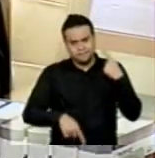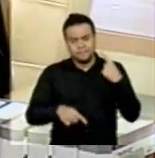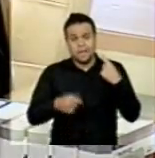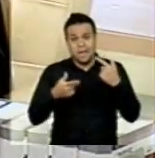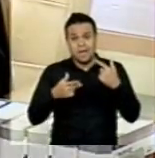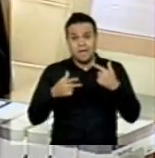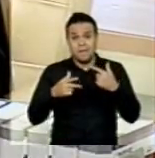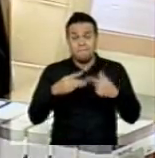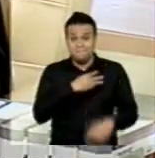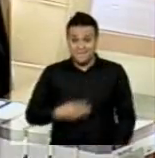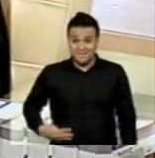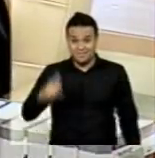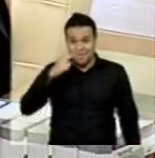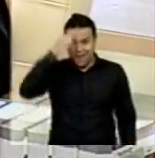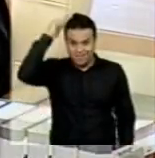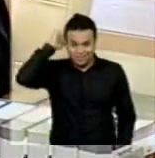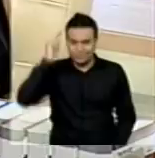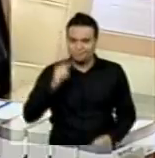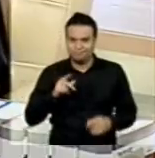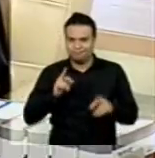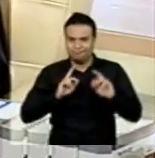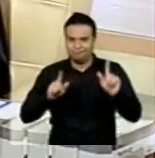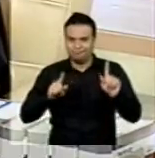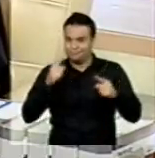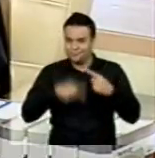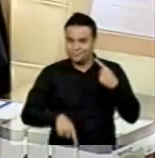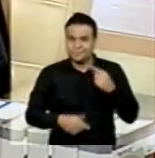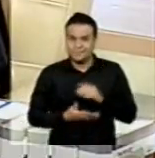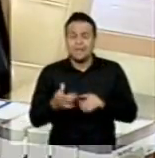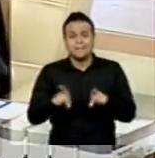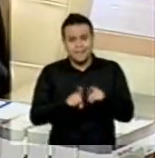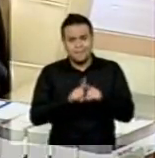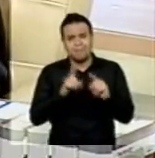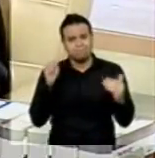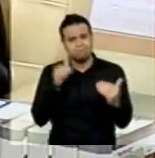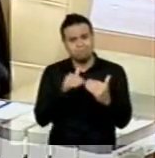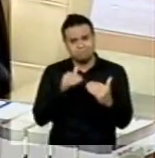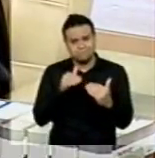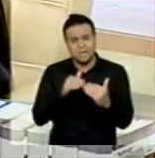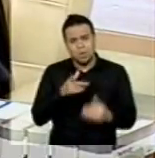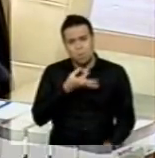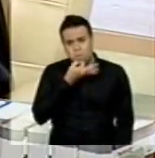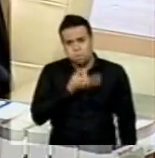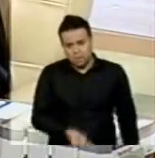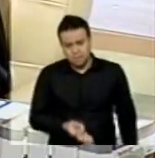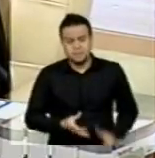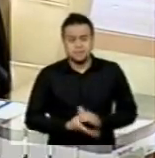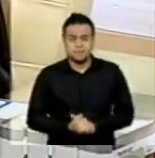ministro Alexandre, que vem ao encontro da posição que eu tenho